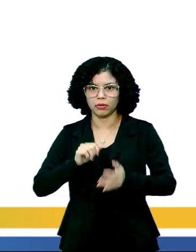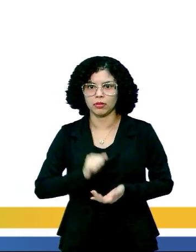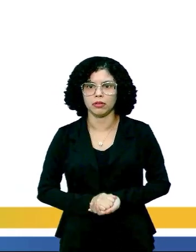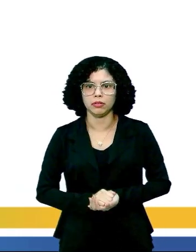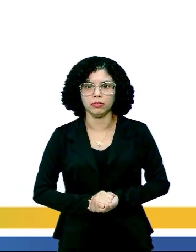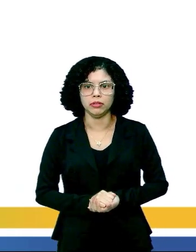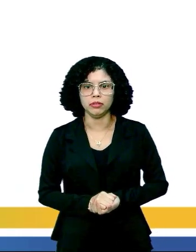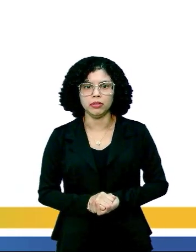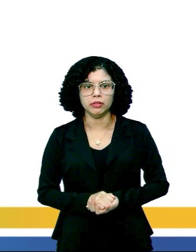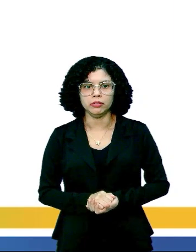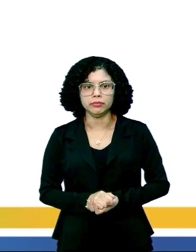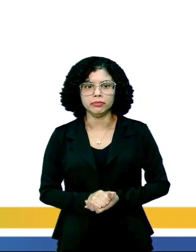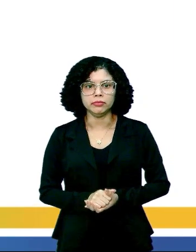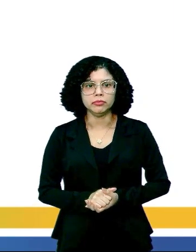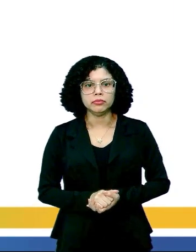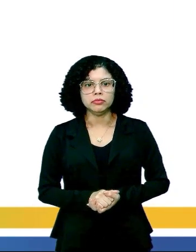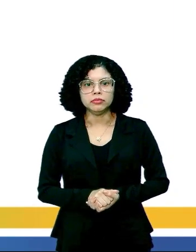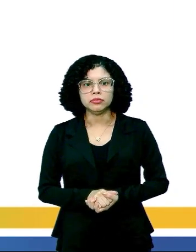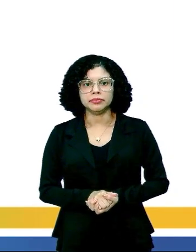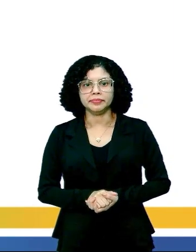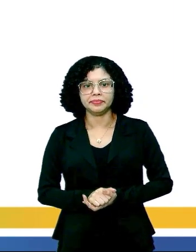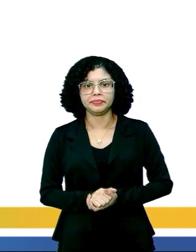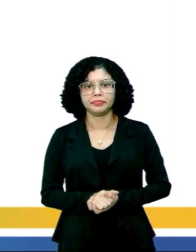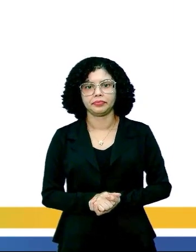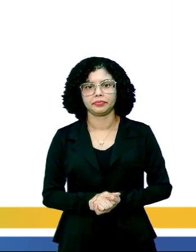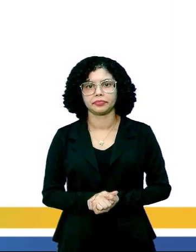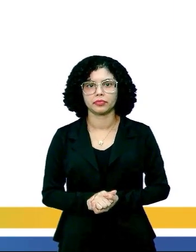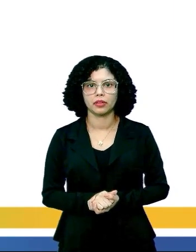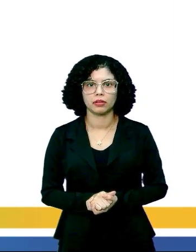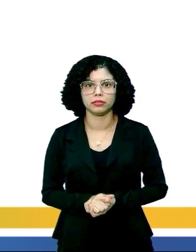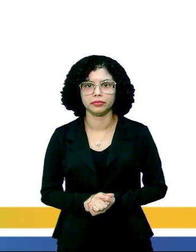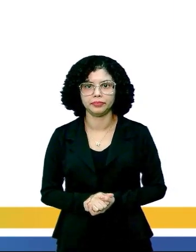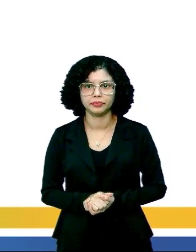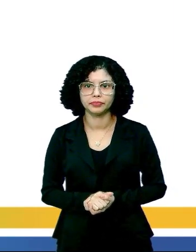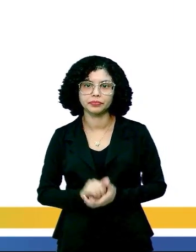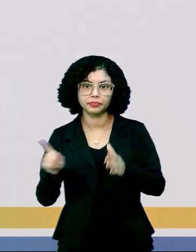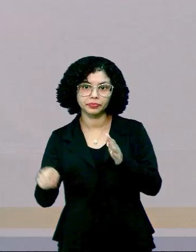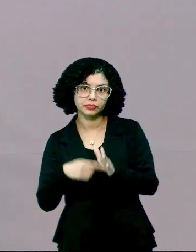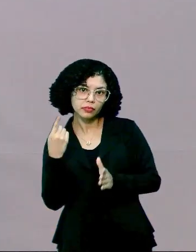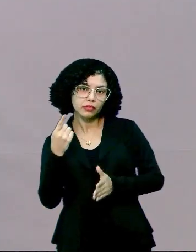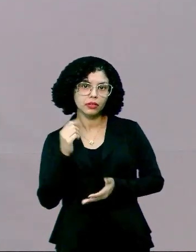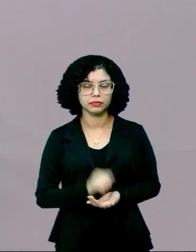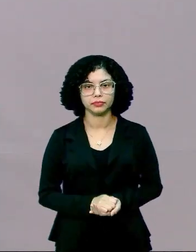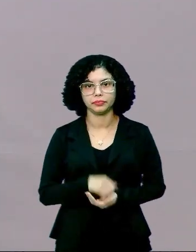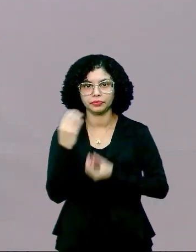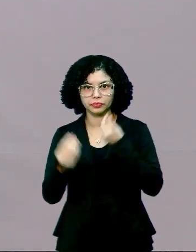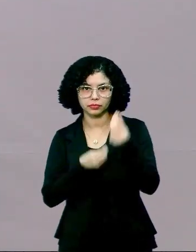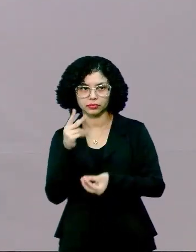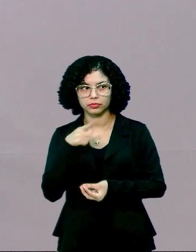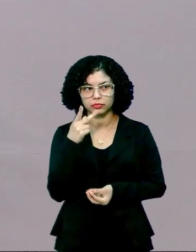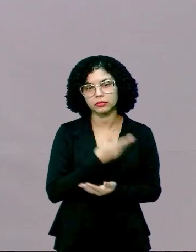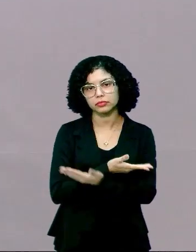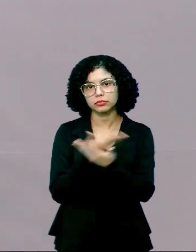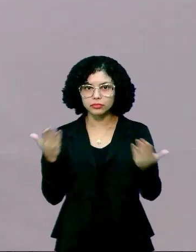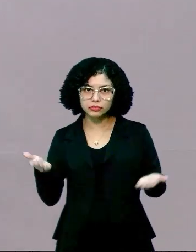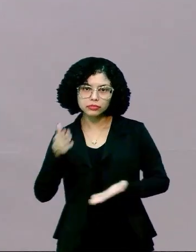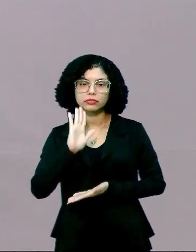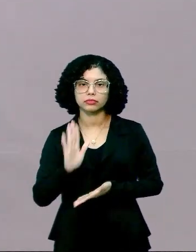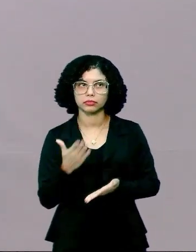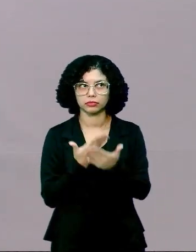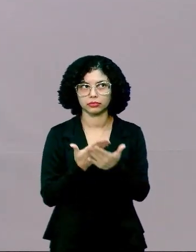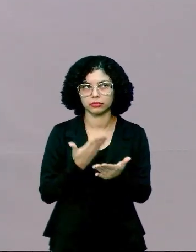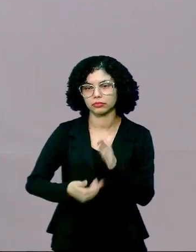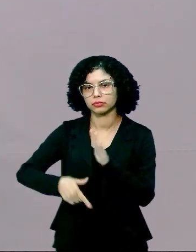questão número 12, ok? Primeiramente, como eu falei para vocês já nas